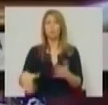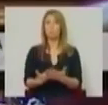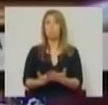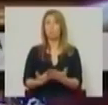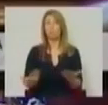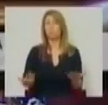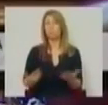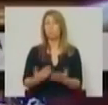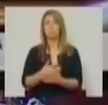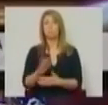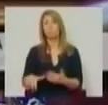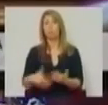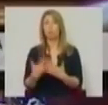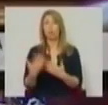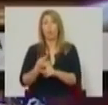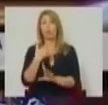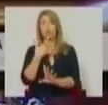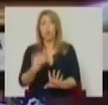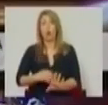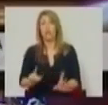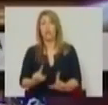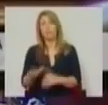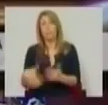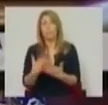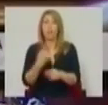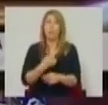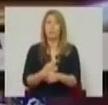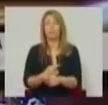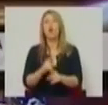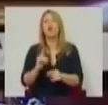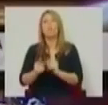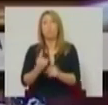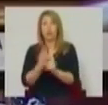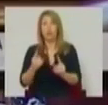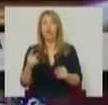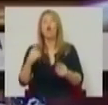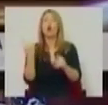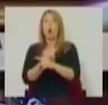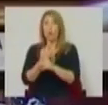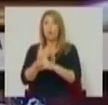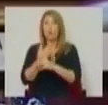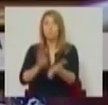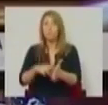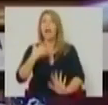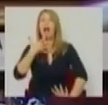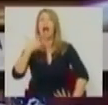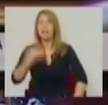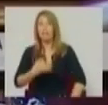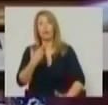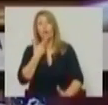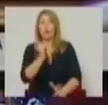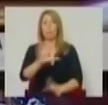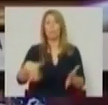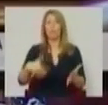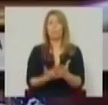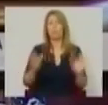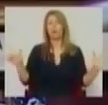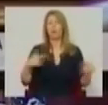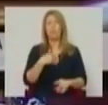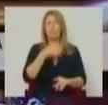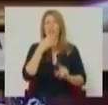em que não acreditam e aquilo que acreditam não podem propor. E, portanto, não perderia muito mais tempo com